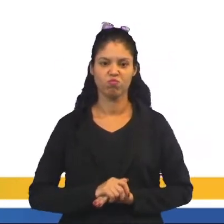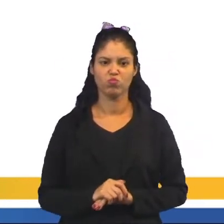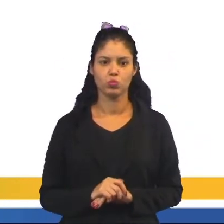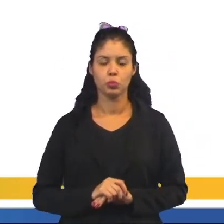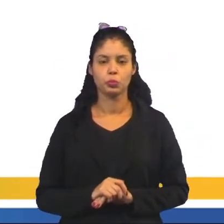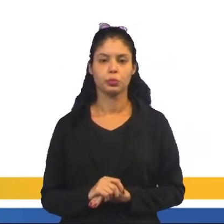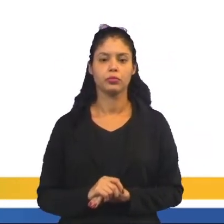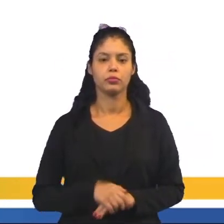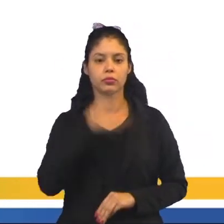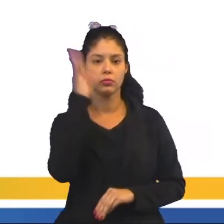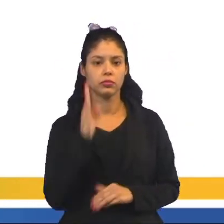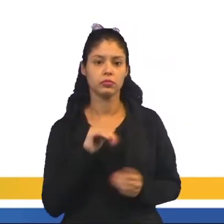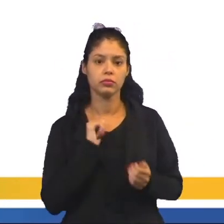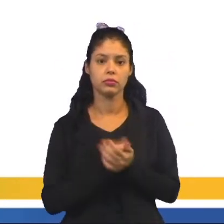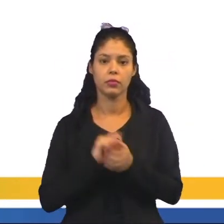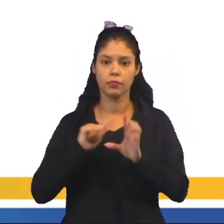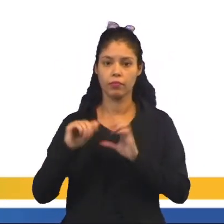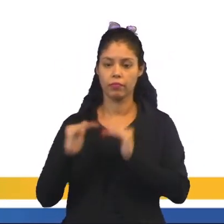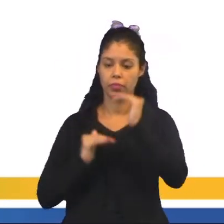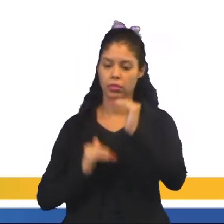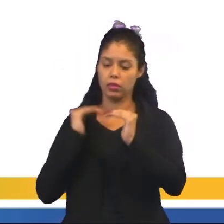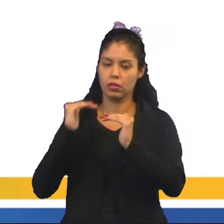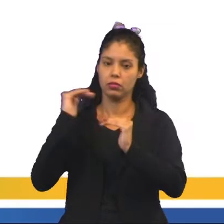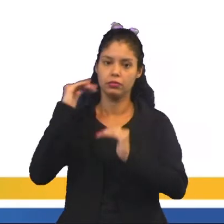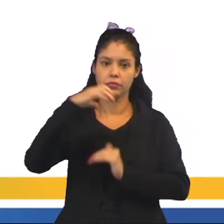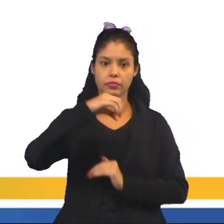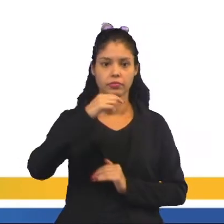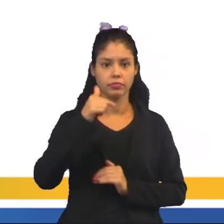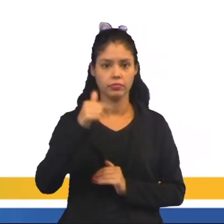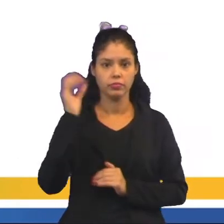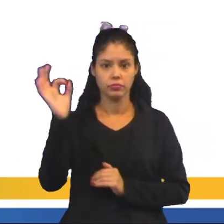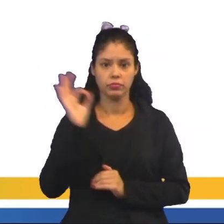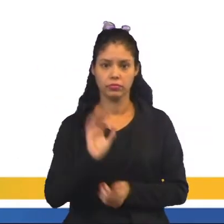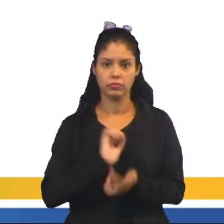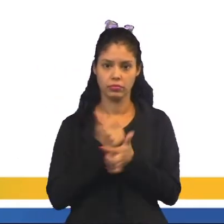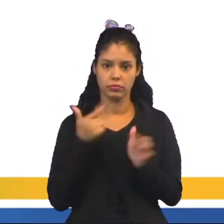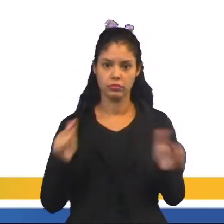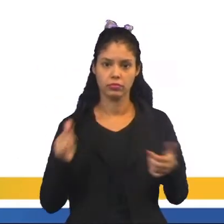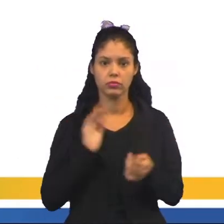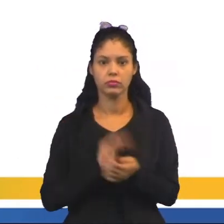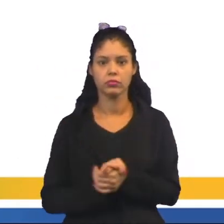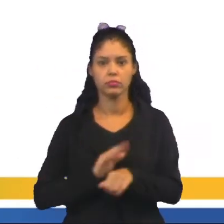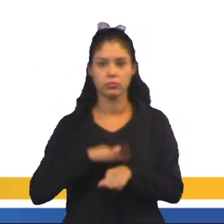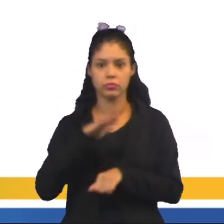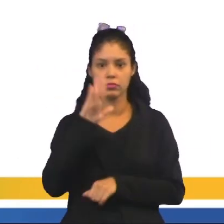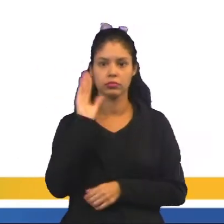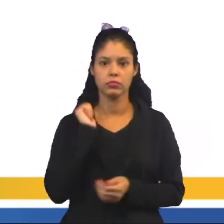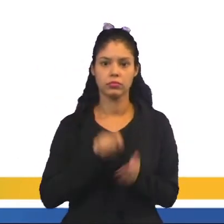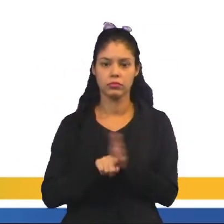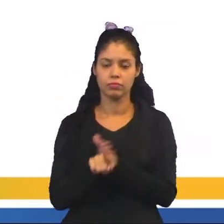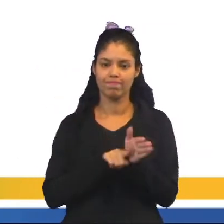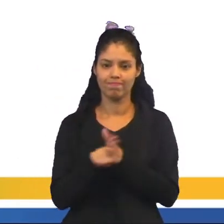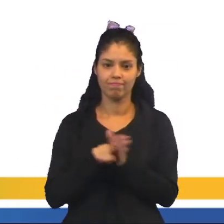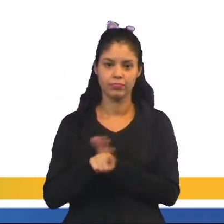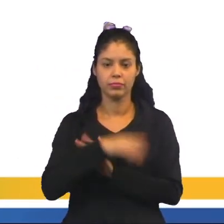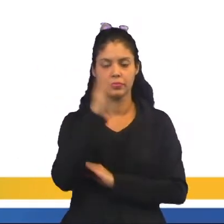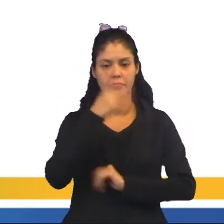internet. No Brasil, esse índice sobe para 97%, o maior entre os